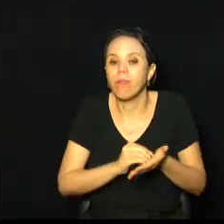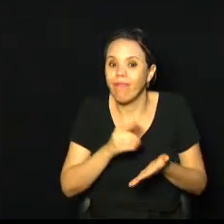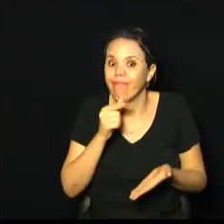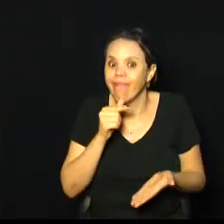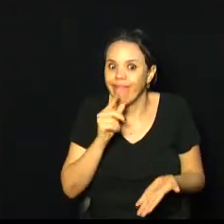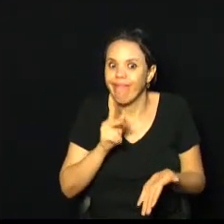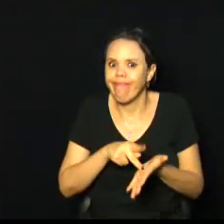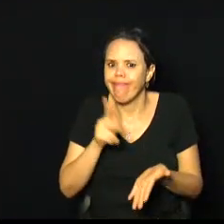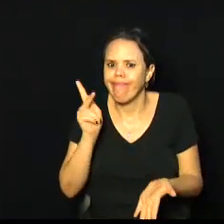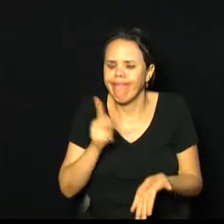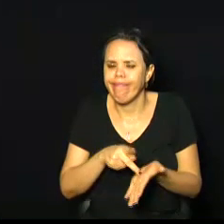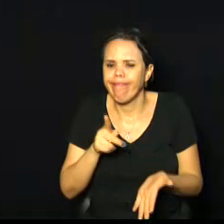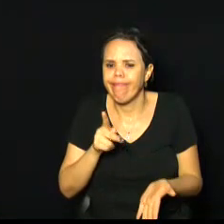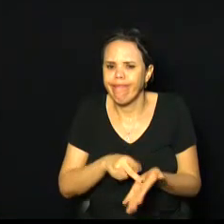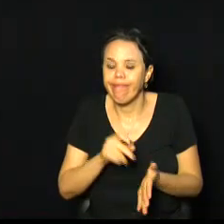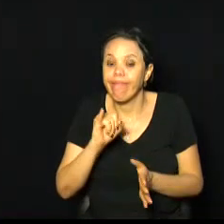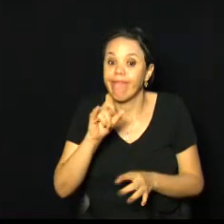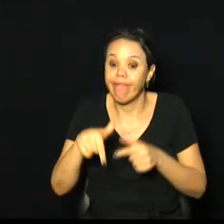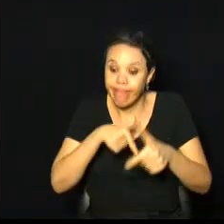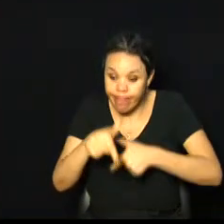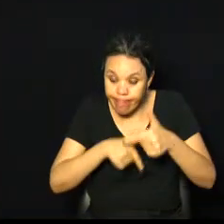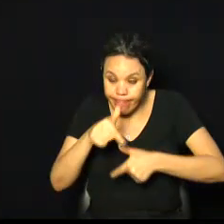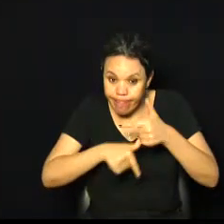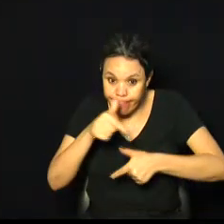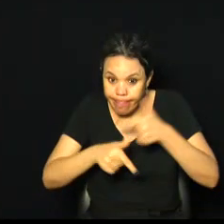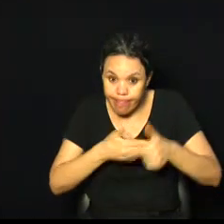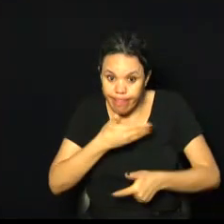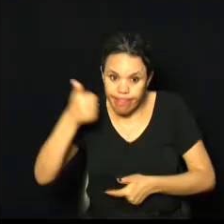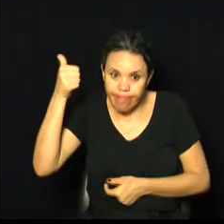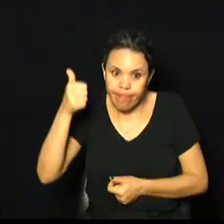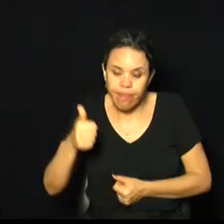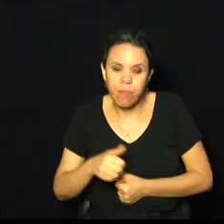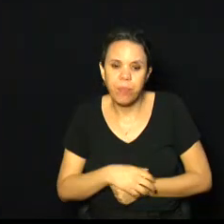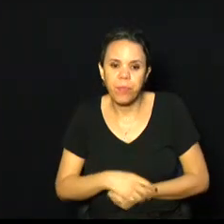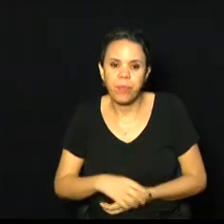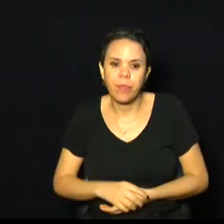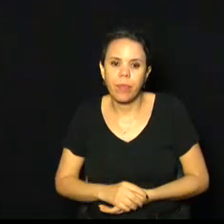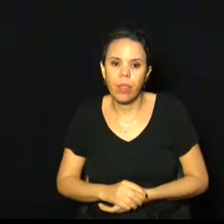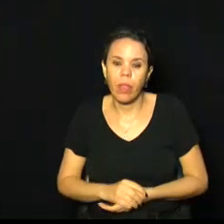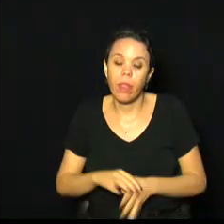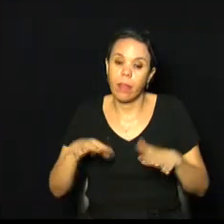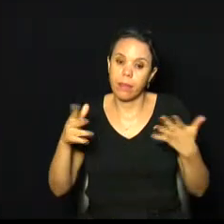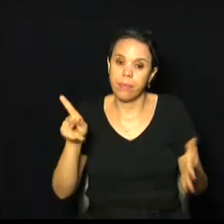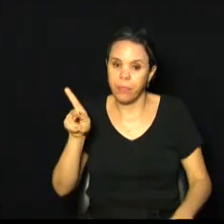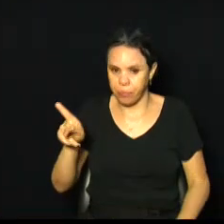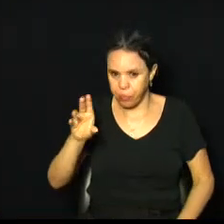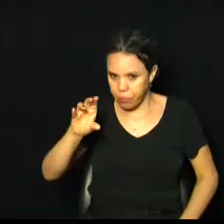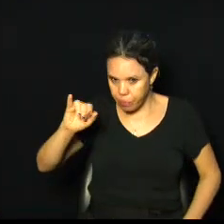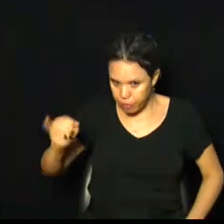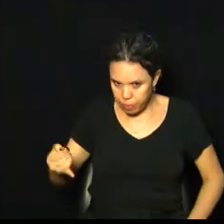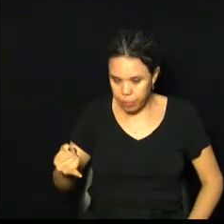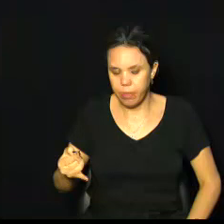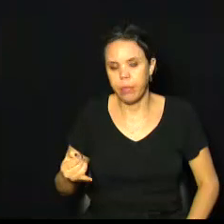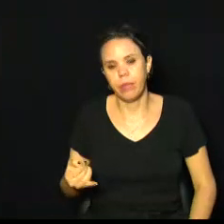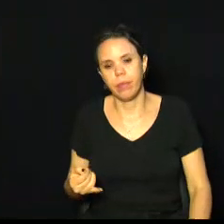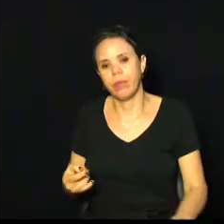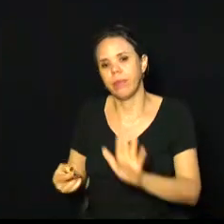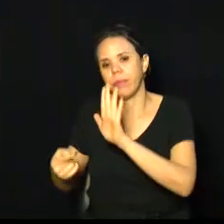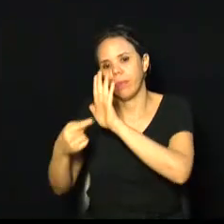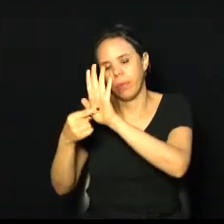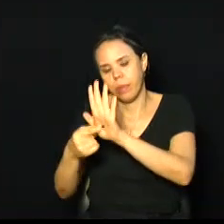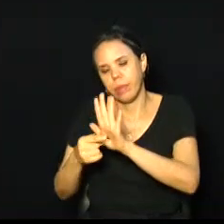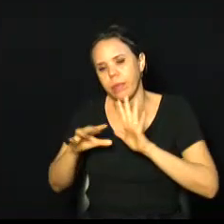mesmo. Fazendo alguma coisa, a gente melhora. Né? Aí, então, o PCJ ele apresenta